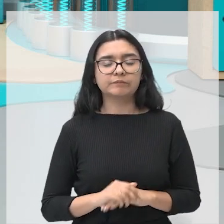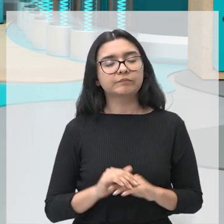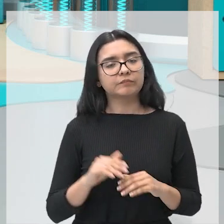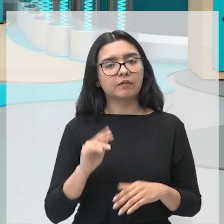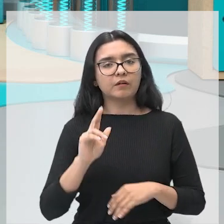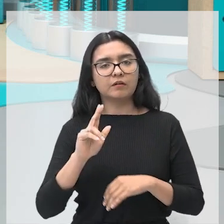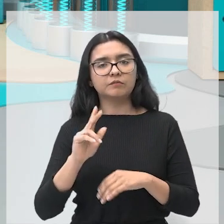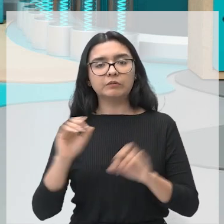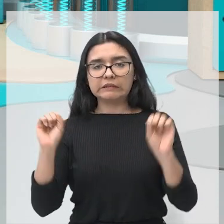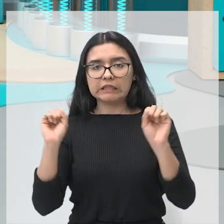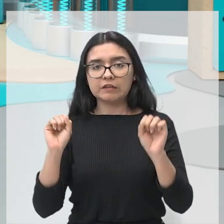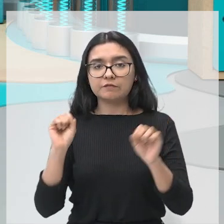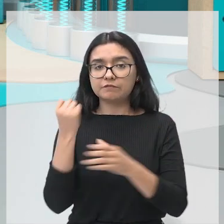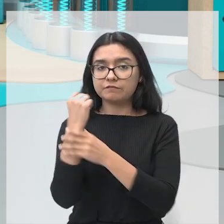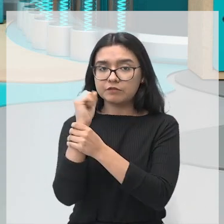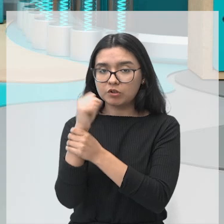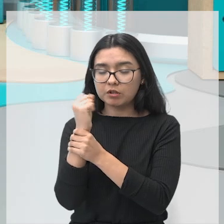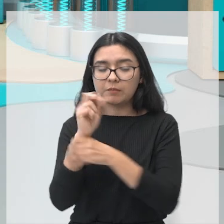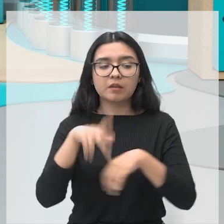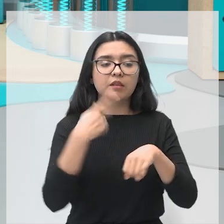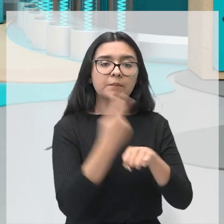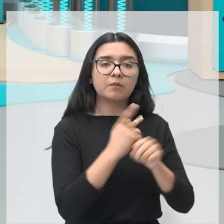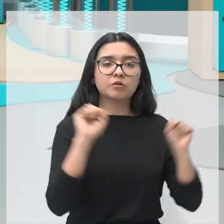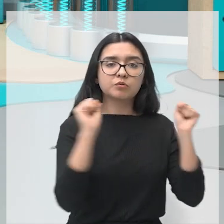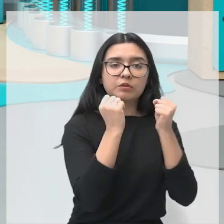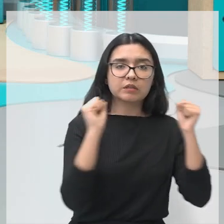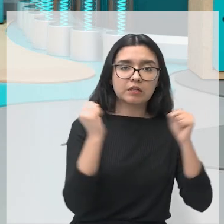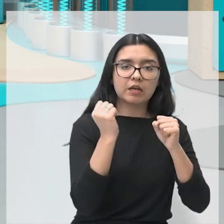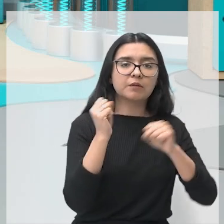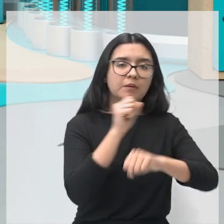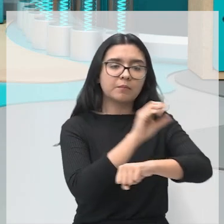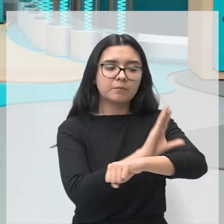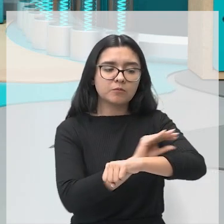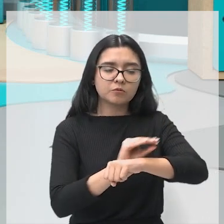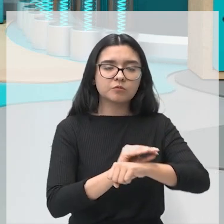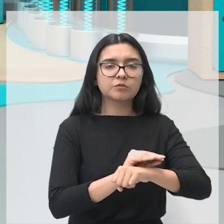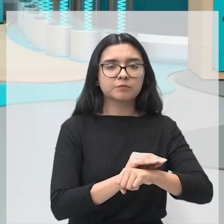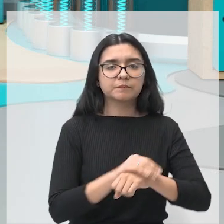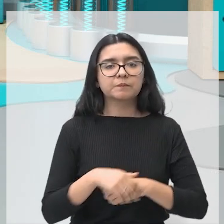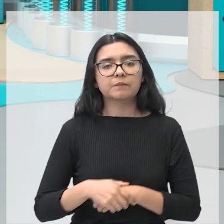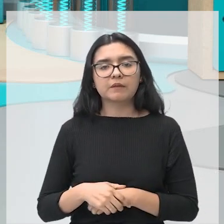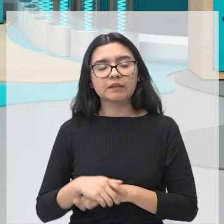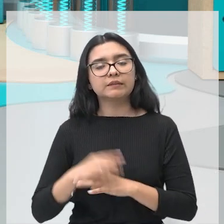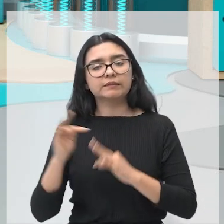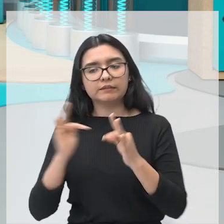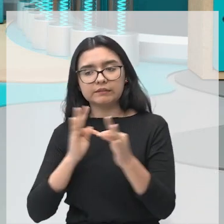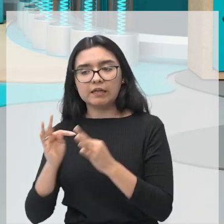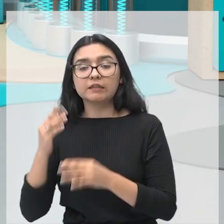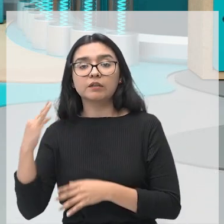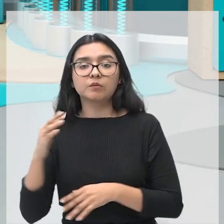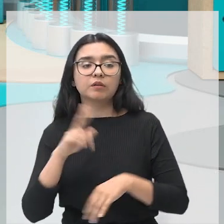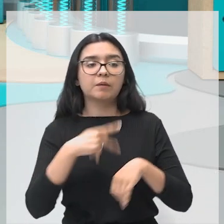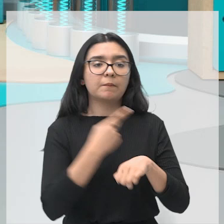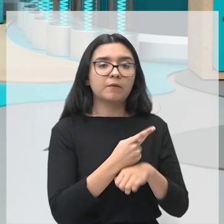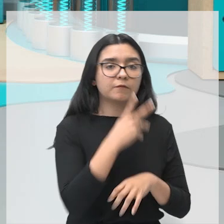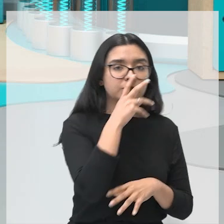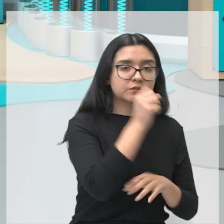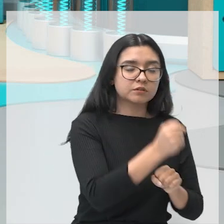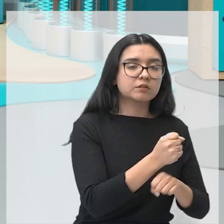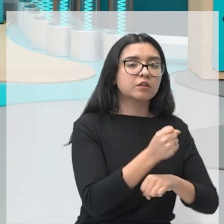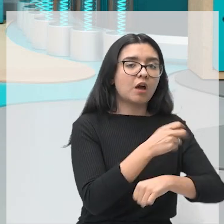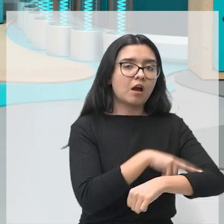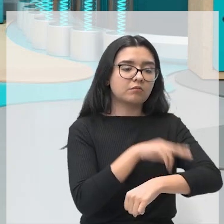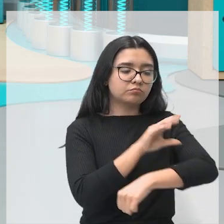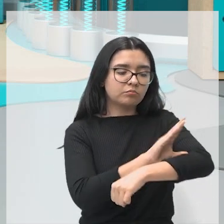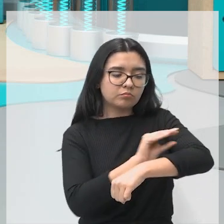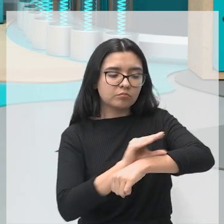do tratamento da fisioterapia, a gente faz a musculação, né? Trata o problema, o que está te causando dor, depois vai fortalecer com a musculação aquela